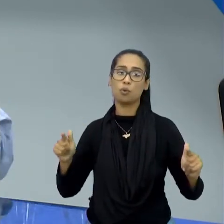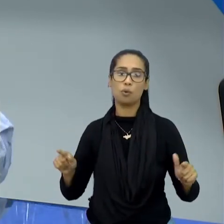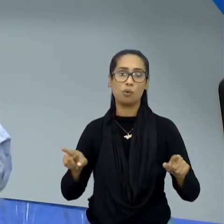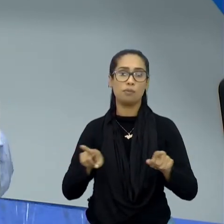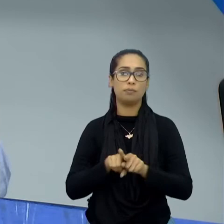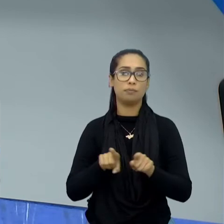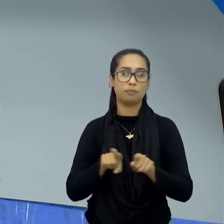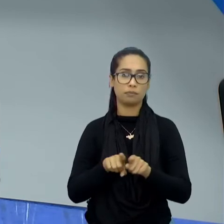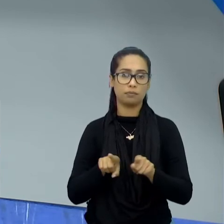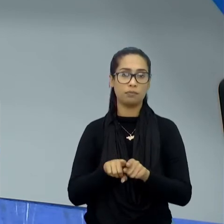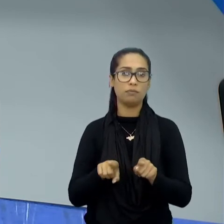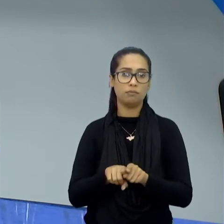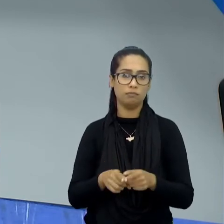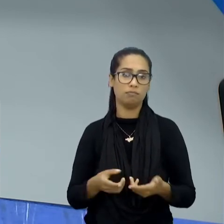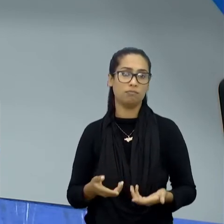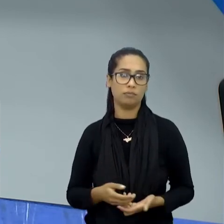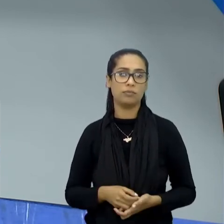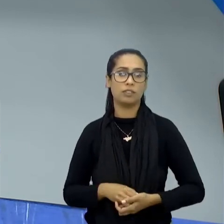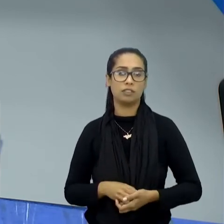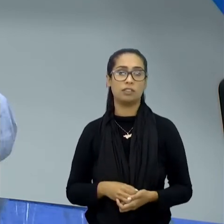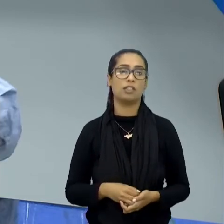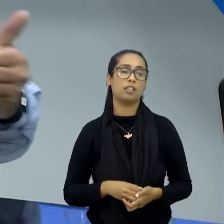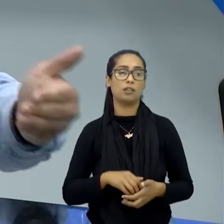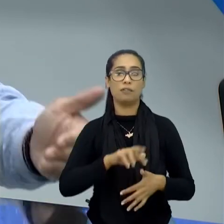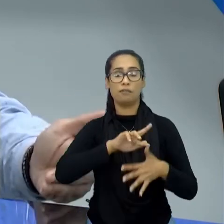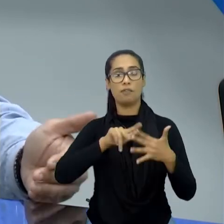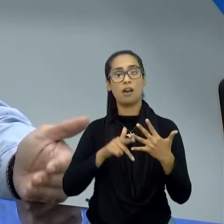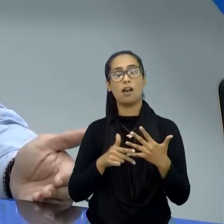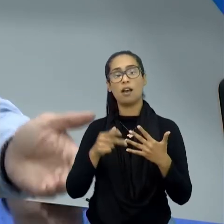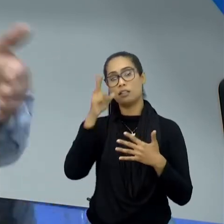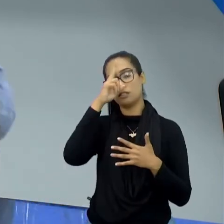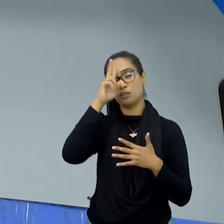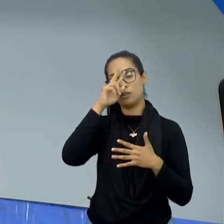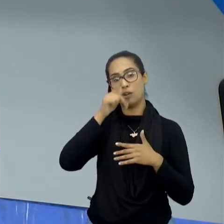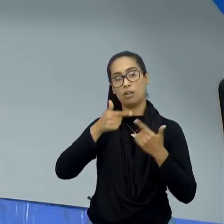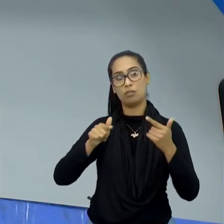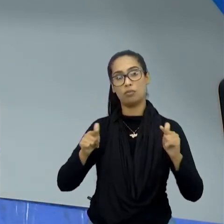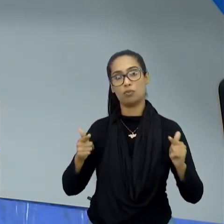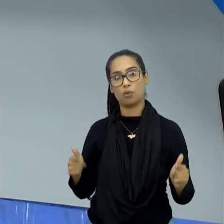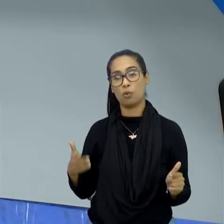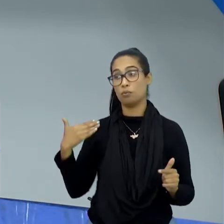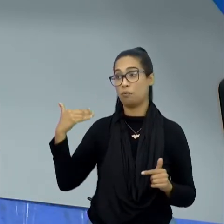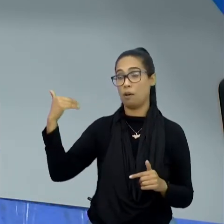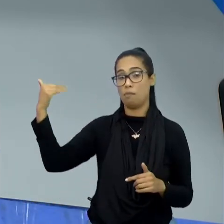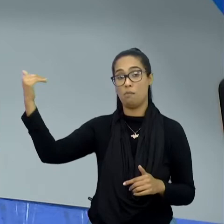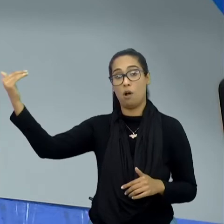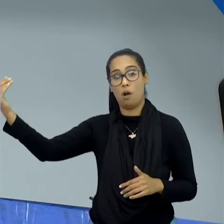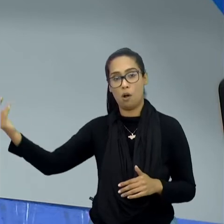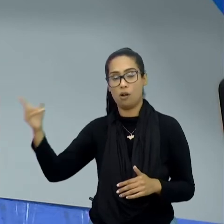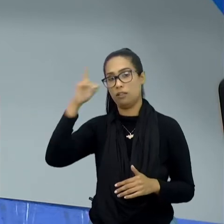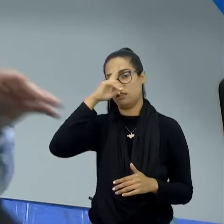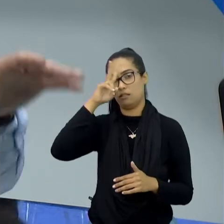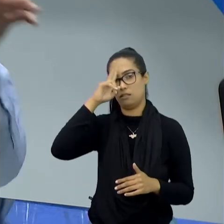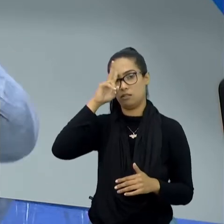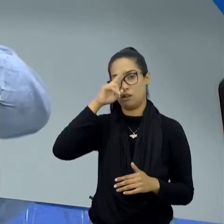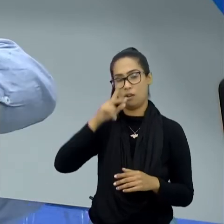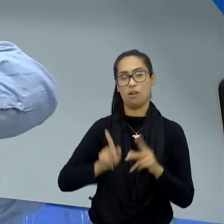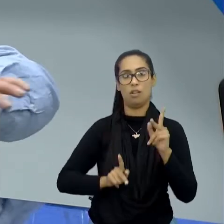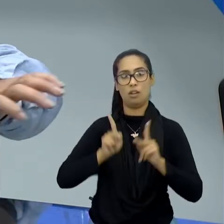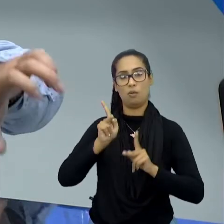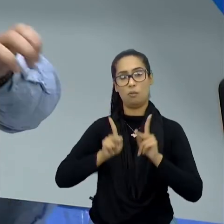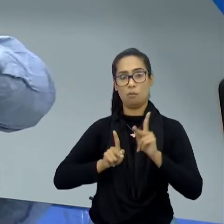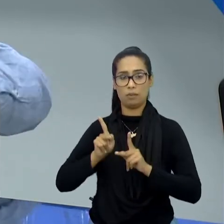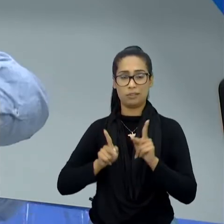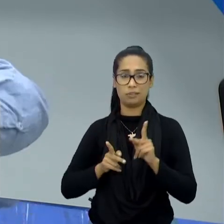os grandes fenômenos históricos no Brasil, tanto mais populares ou mais à direita, o povo sempre que